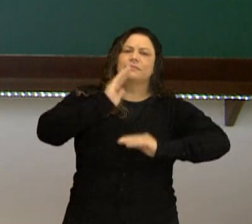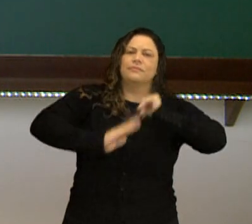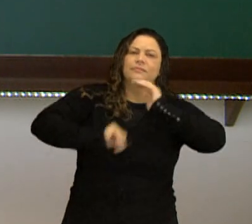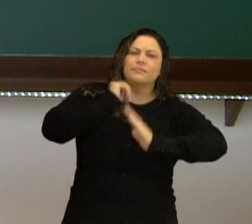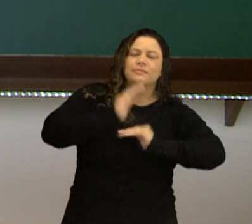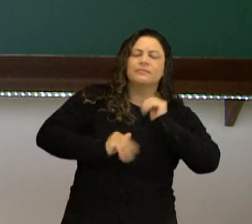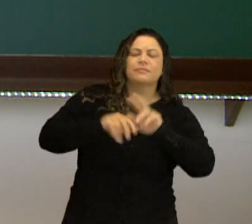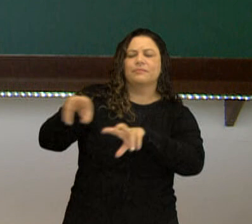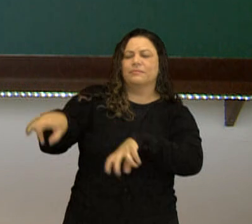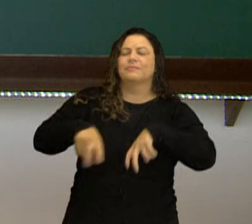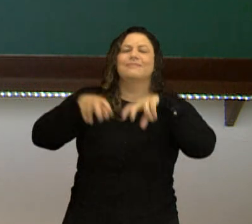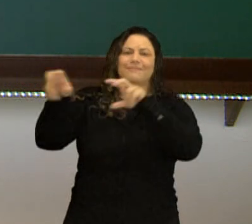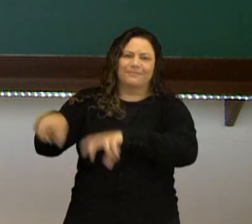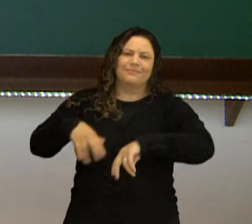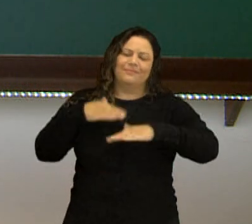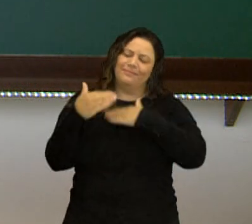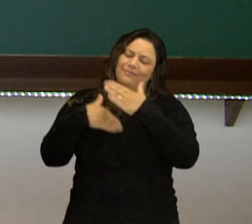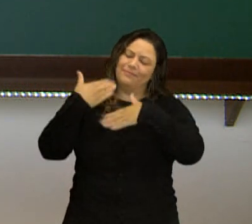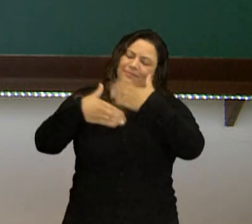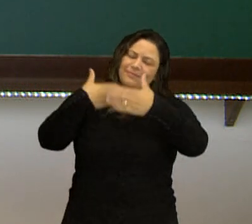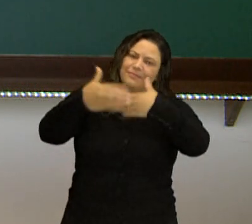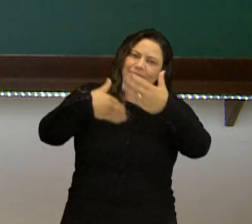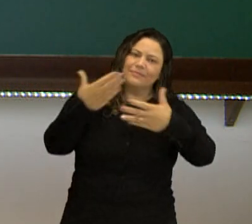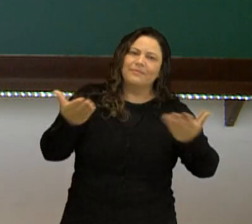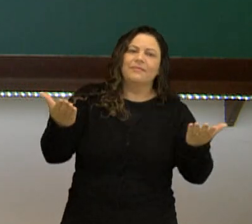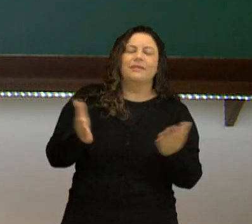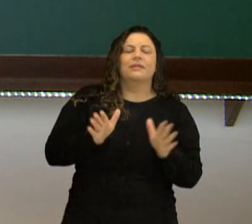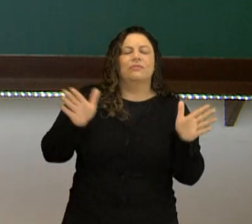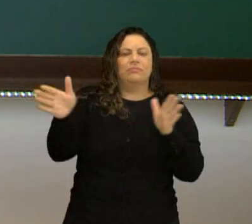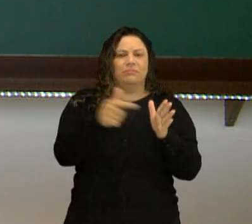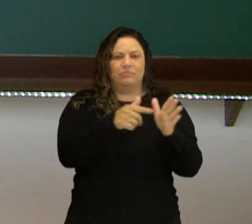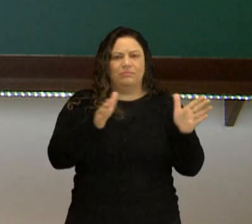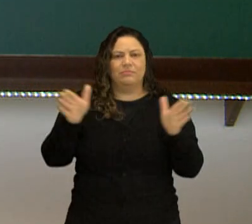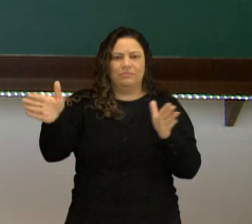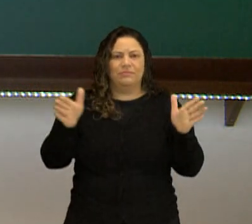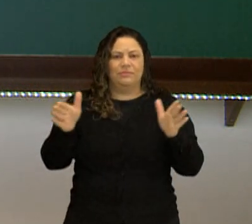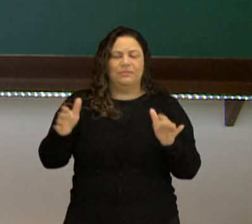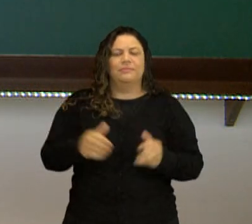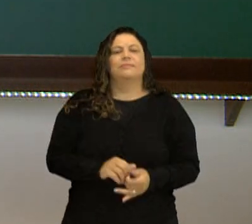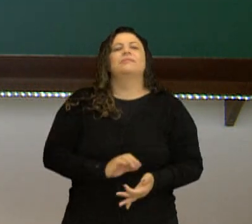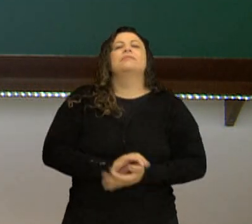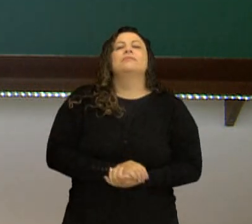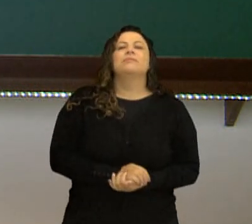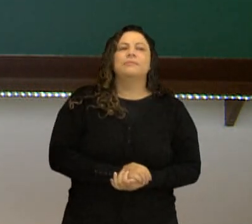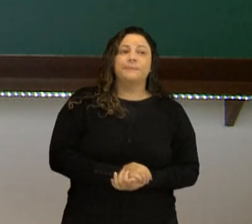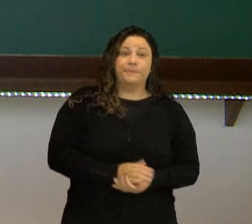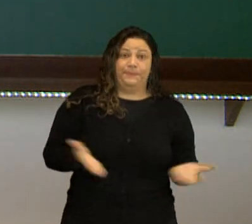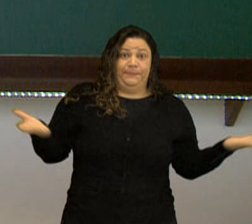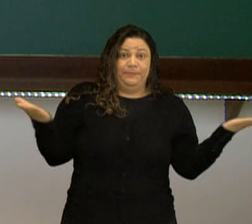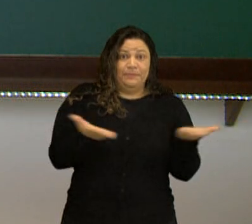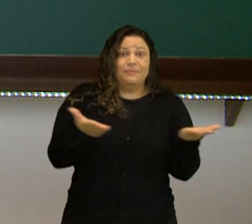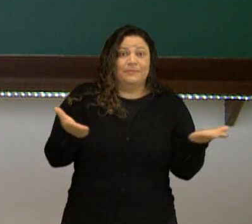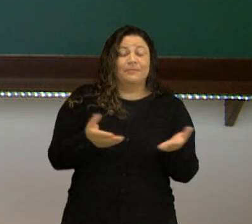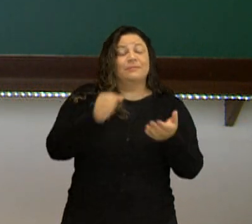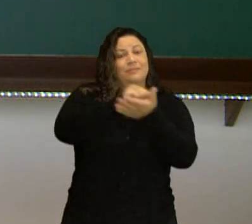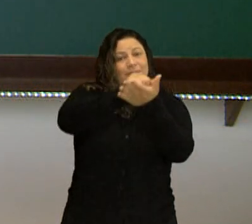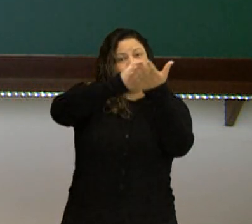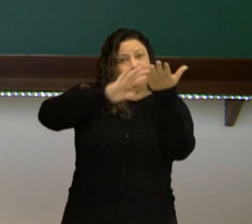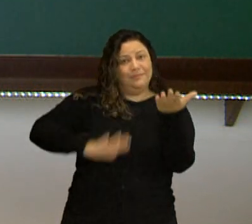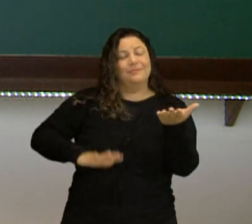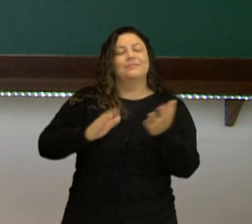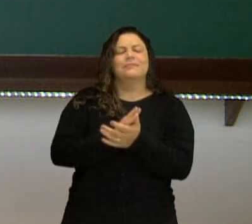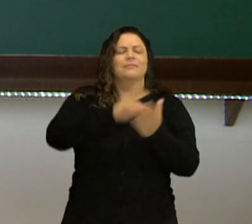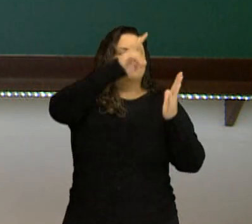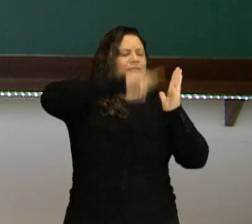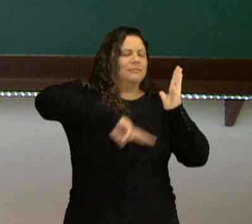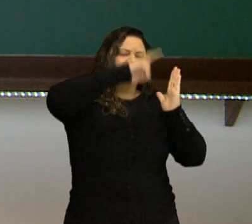se modernizar aí ao longo da Idade Média, durante o feudalismo. Tranquilo? Gente, vamos aqui uma atividade, vou ler